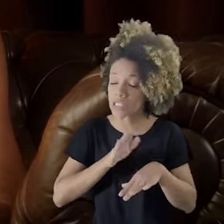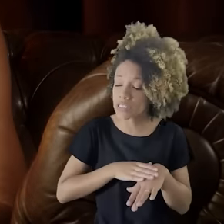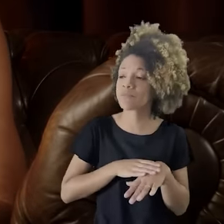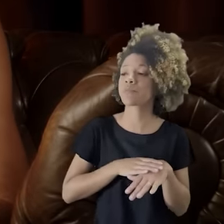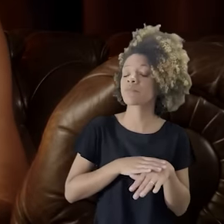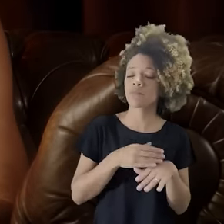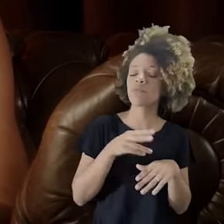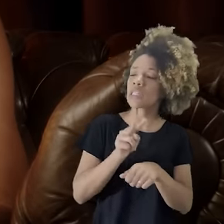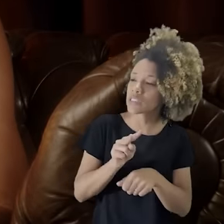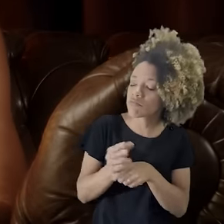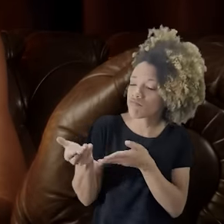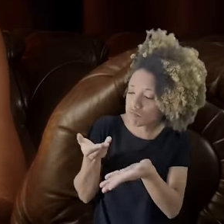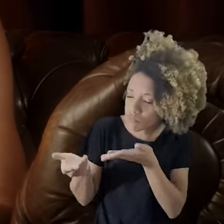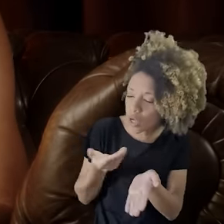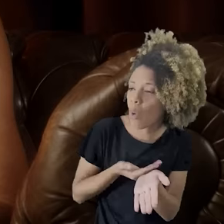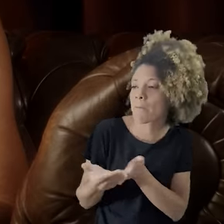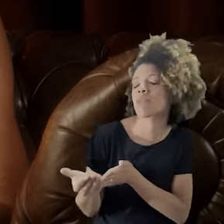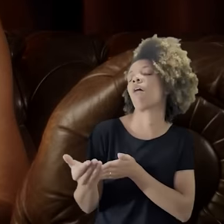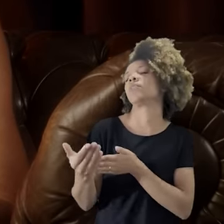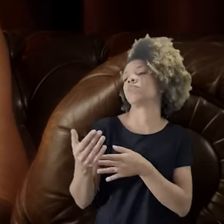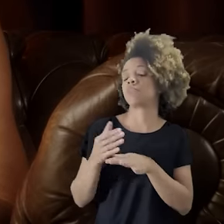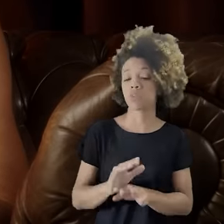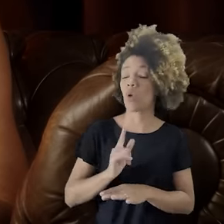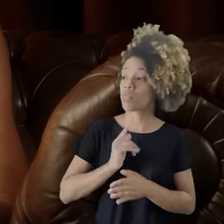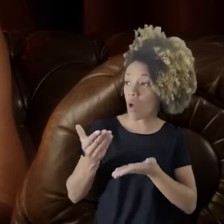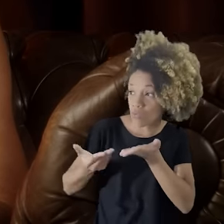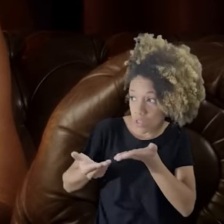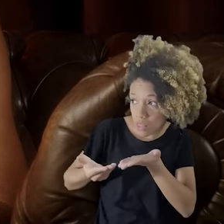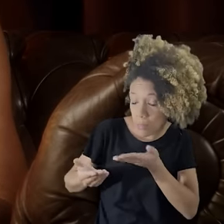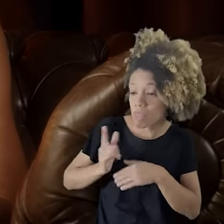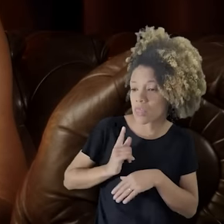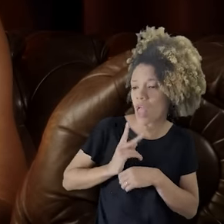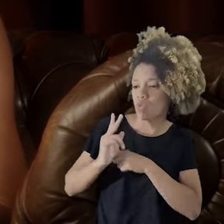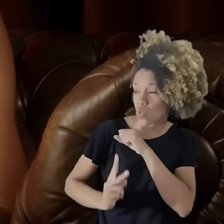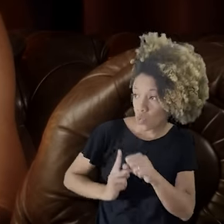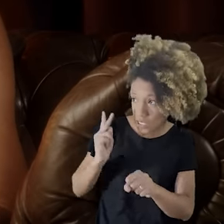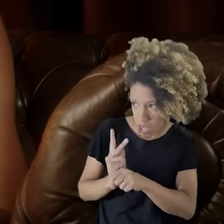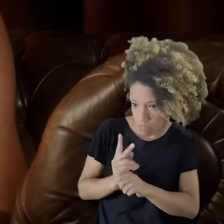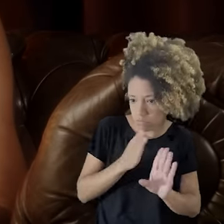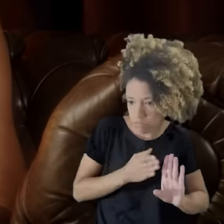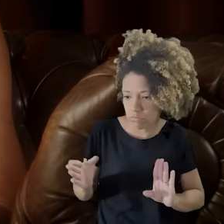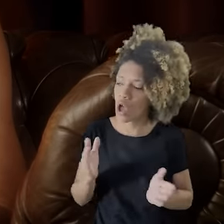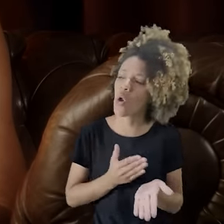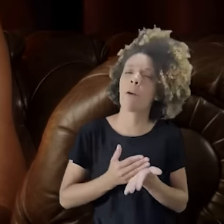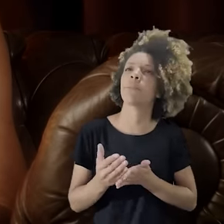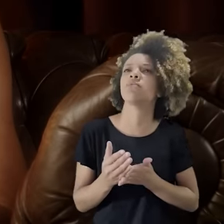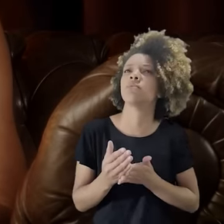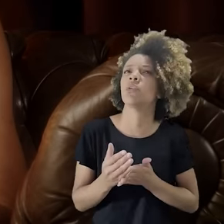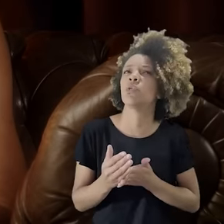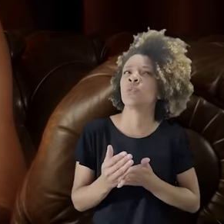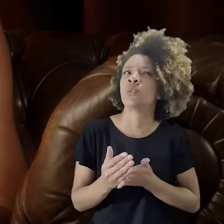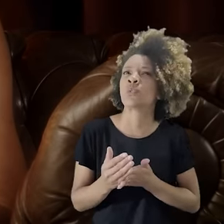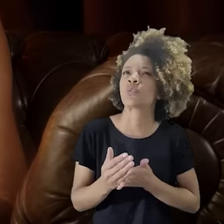fazer esse esse tratamento Vamos iniciar né então é um tratamento que tem uma duração de dois anos né começa com